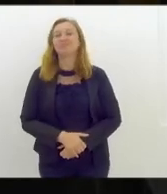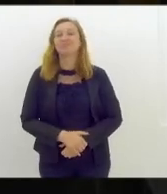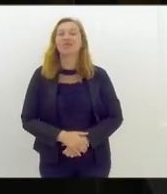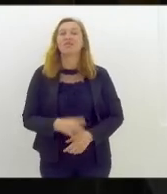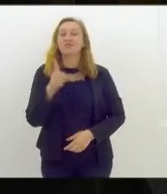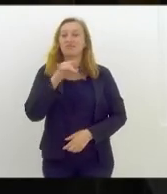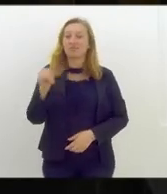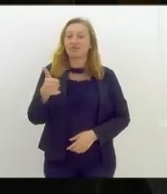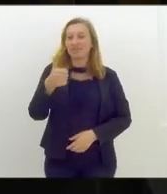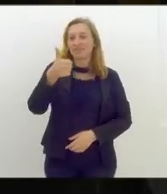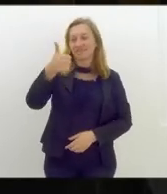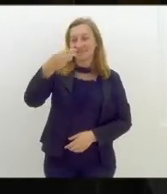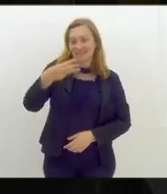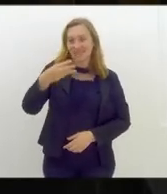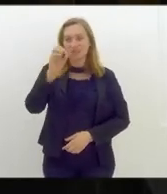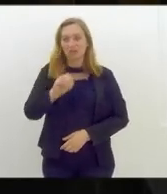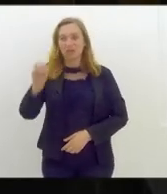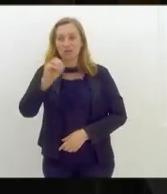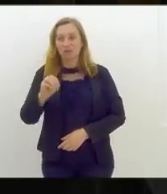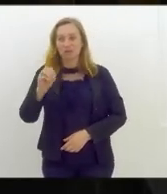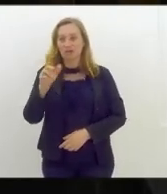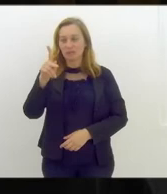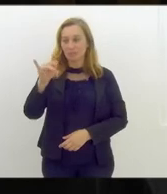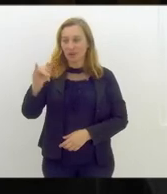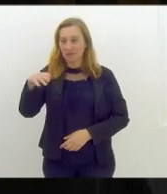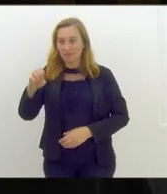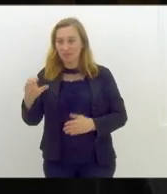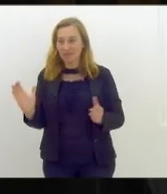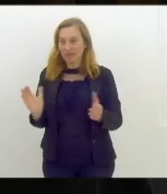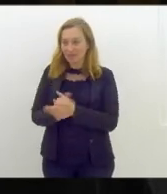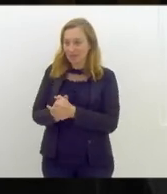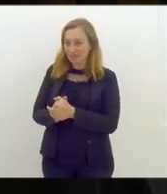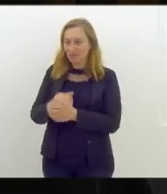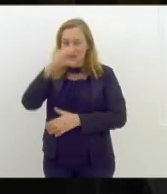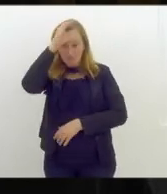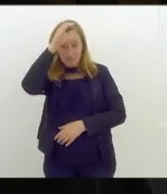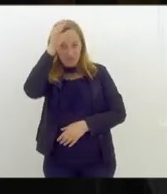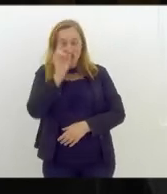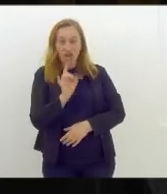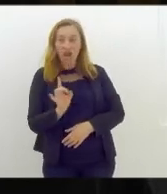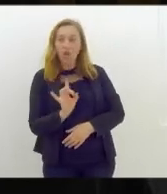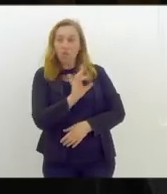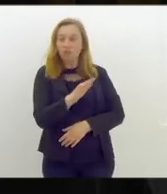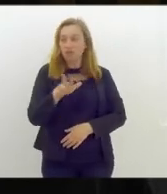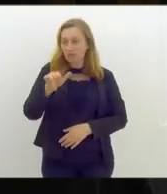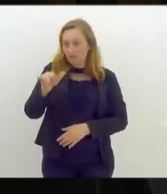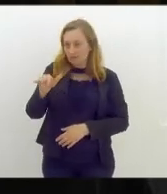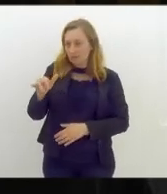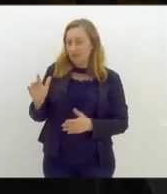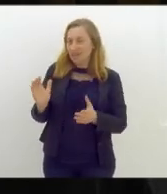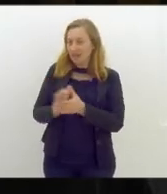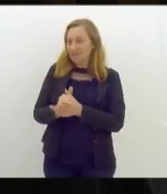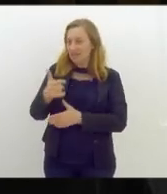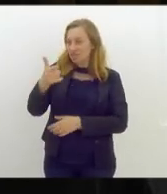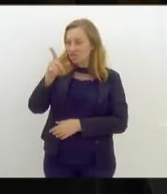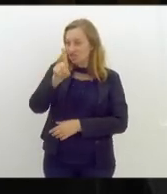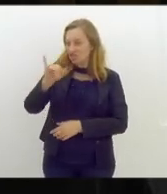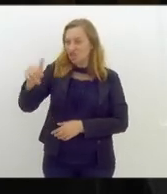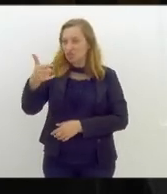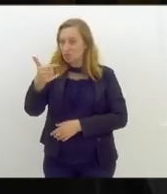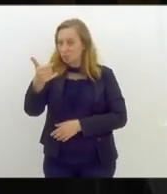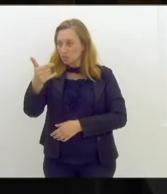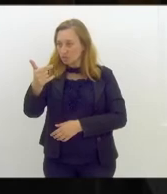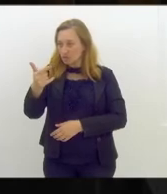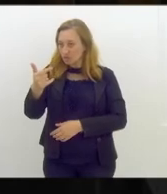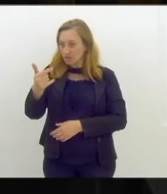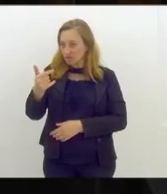No dia 13 de outubro, minha mãe e meu pai se casaram. Minha tia Dilma está aqui, a única irmã de minha mãe. Não foi de... Casaram no dia 12, no civil.